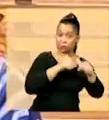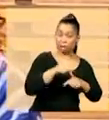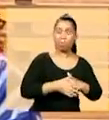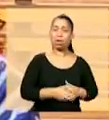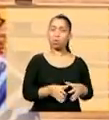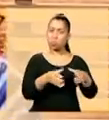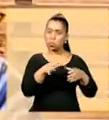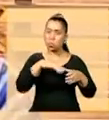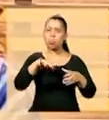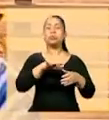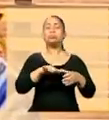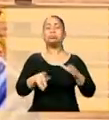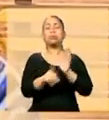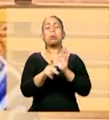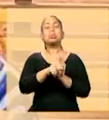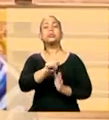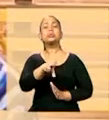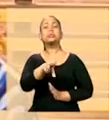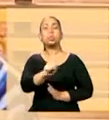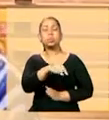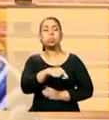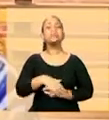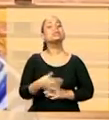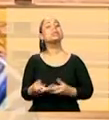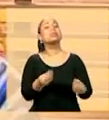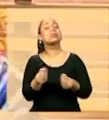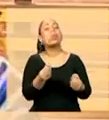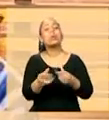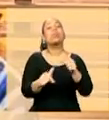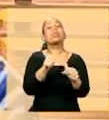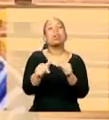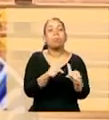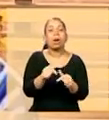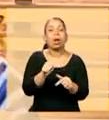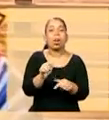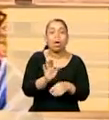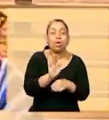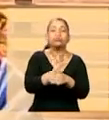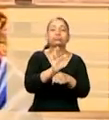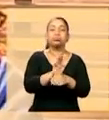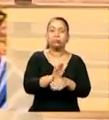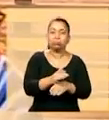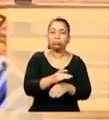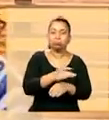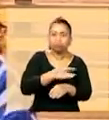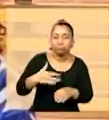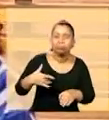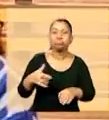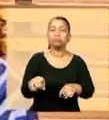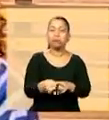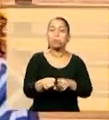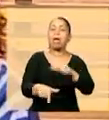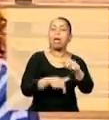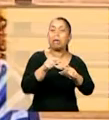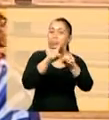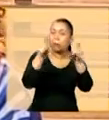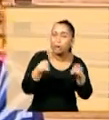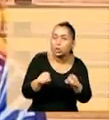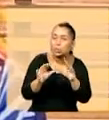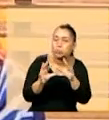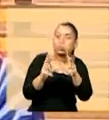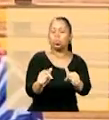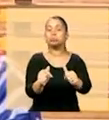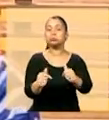Trabalhador. É um órgão especializado no SUS, que atua na prevenção, promoção e proteção a todos os